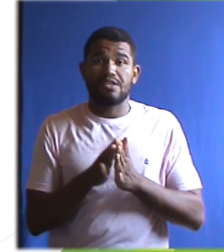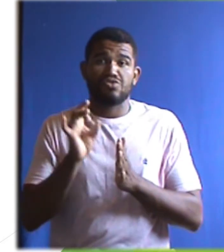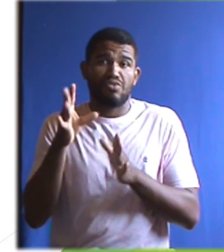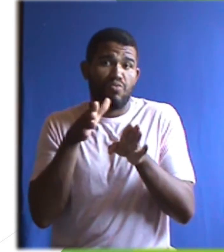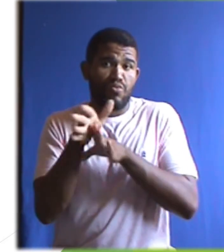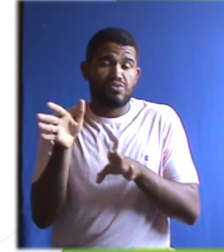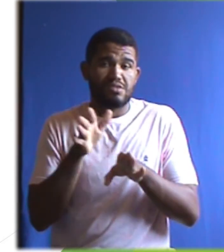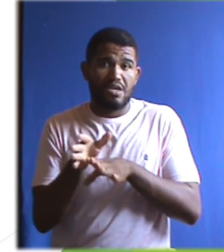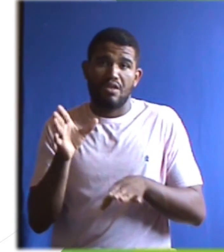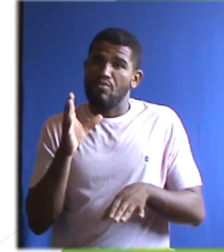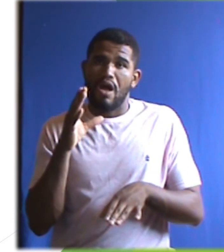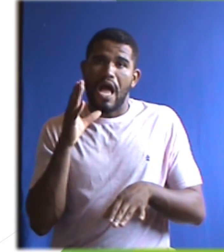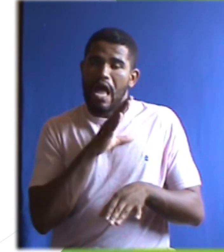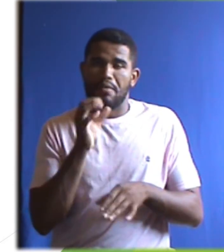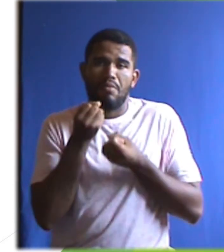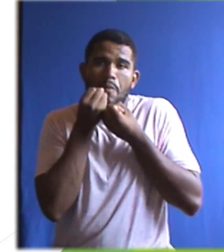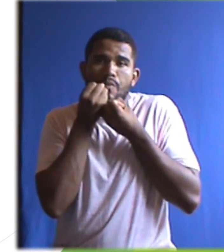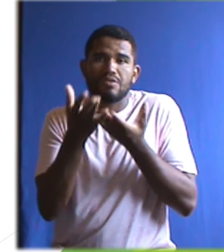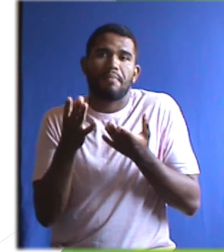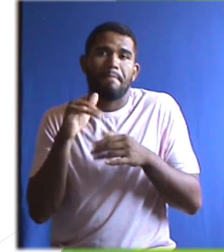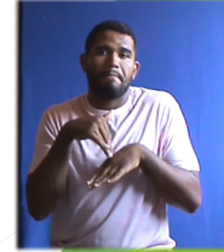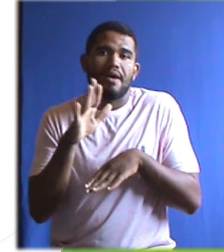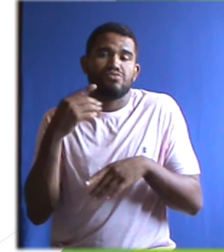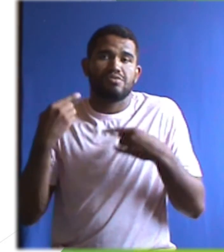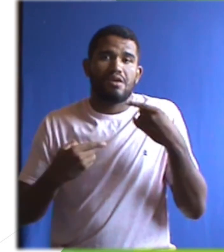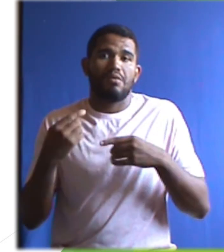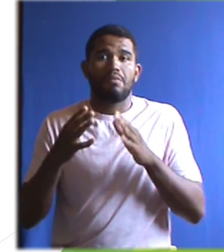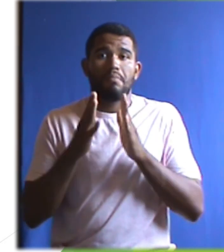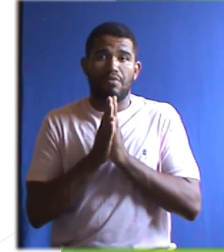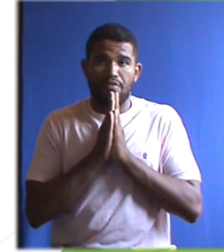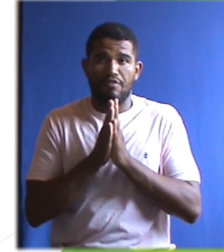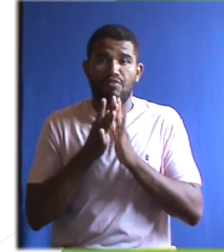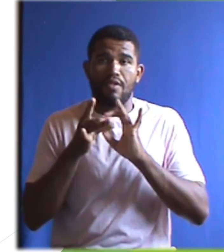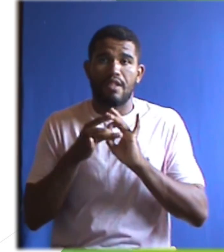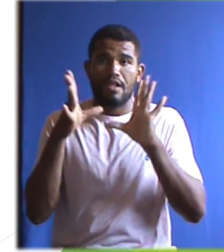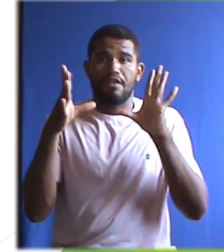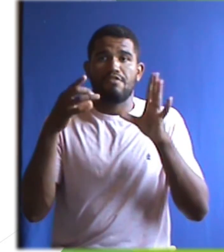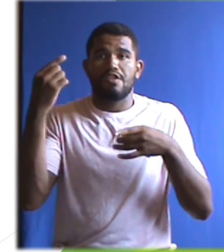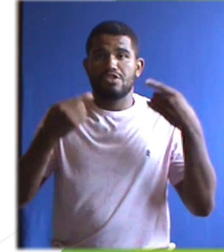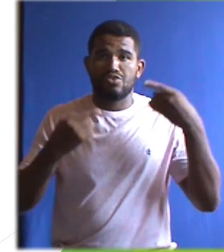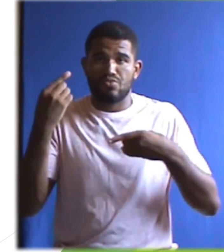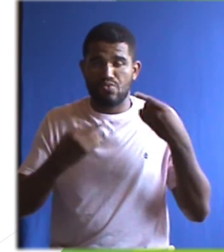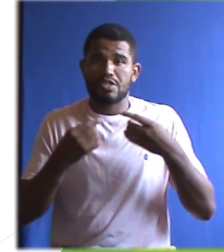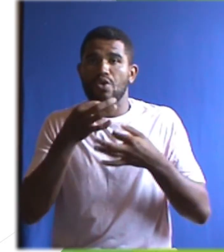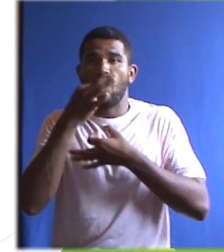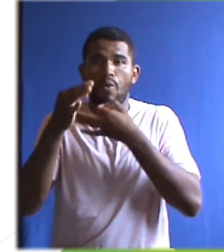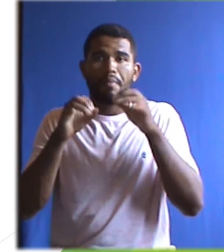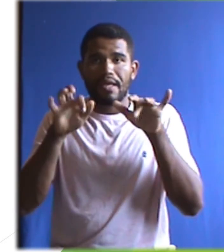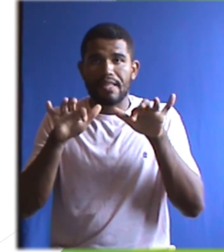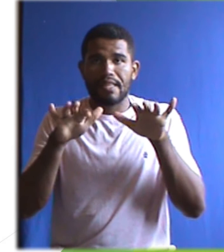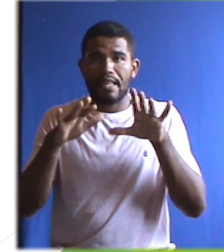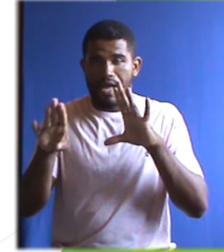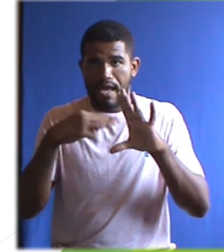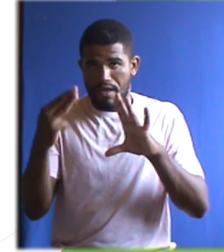bom? Essa última parte aqui do nosso vídeo é mais um desabafo, é mais um diálogo. Sintam-se à vontade